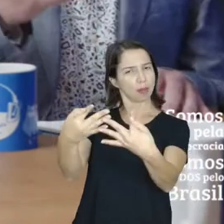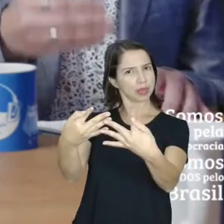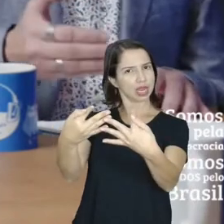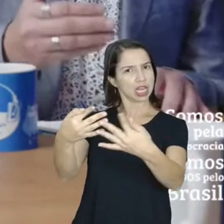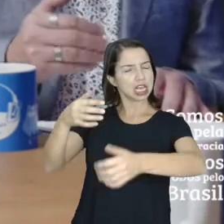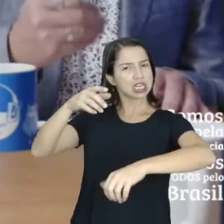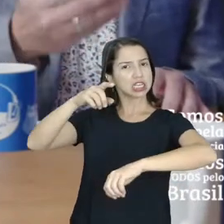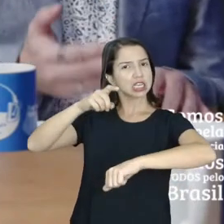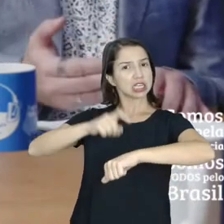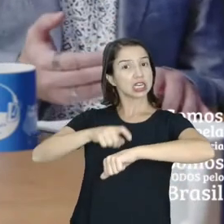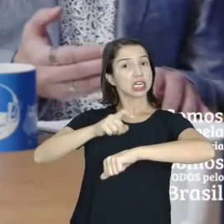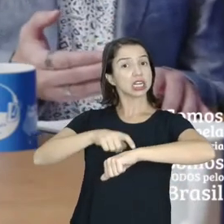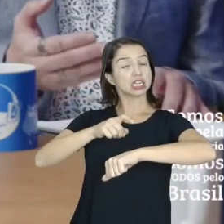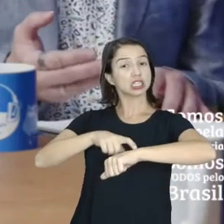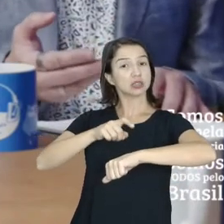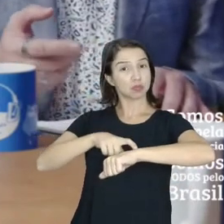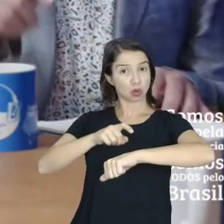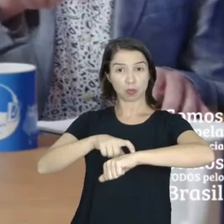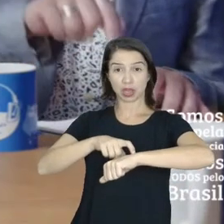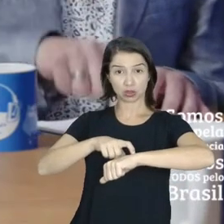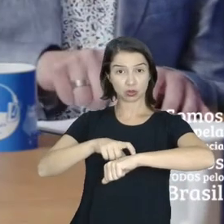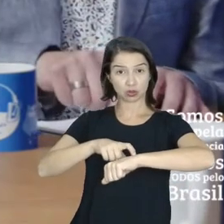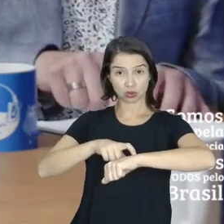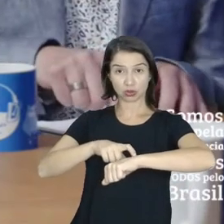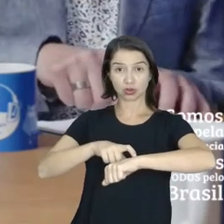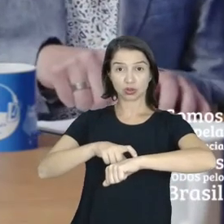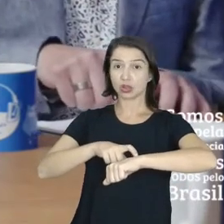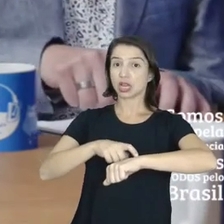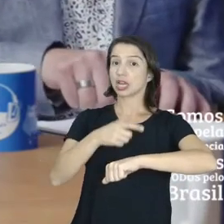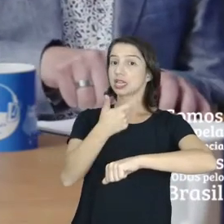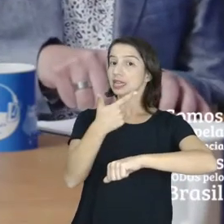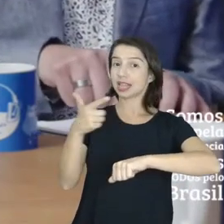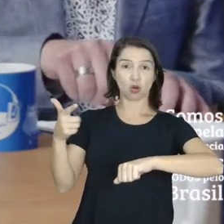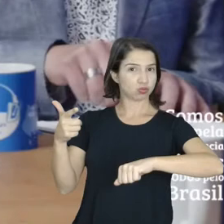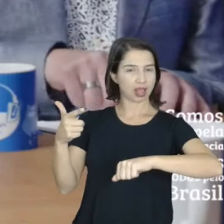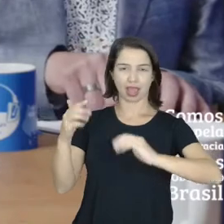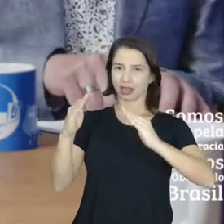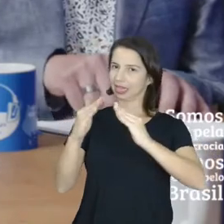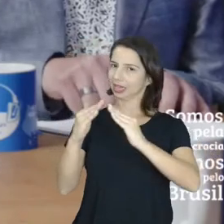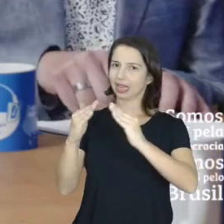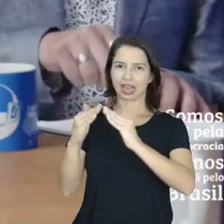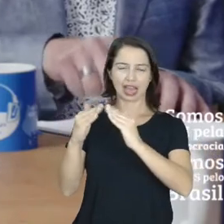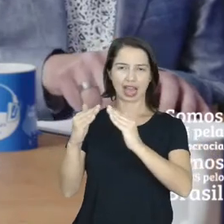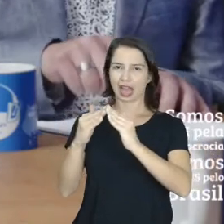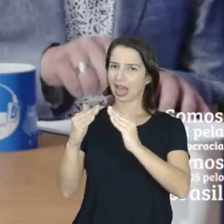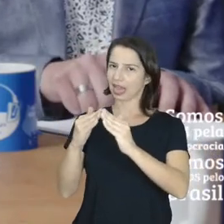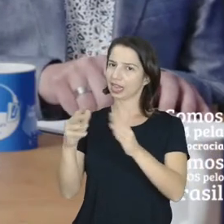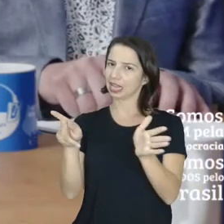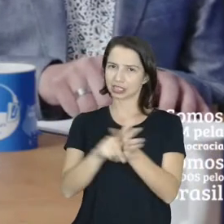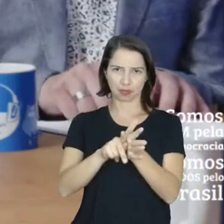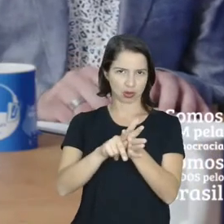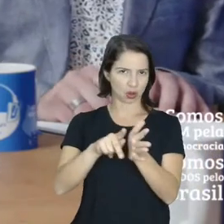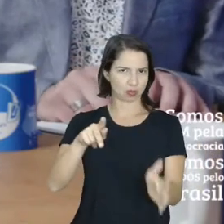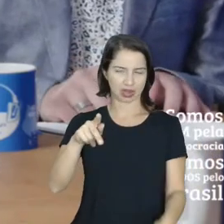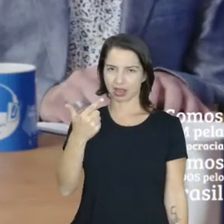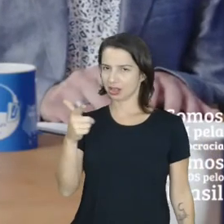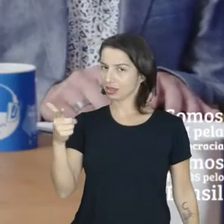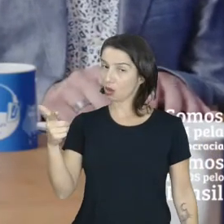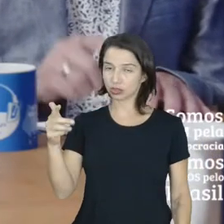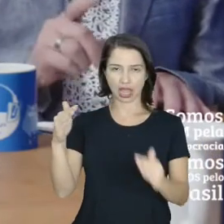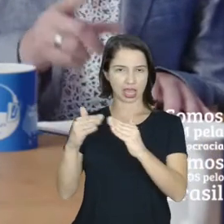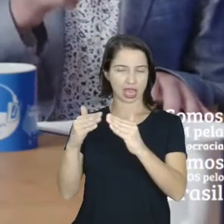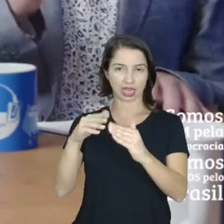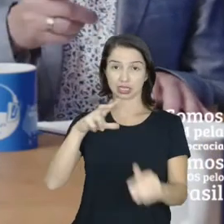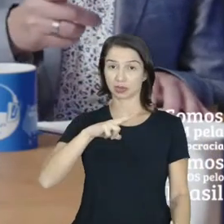momento, vivendo o pesadelo da casa própria, porque foram paralisados pelo programa. São 140